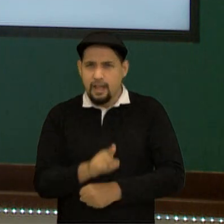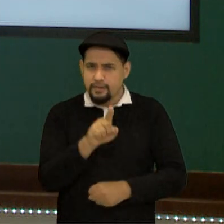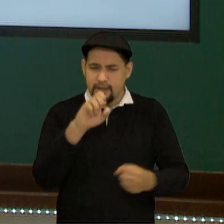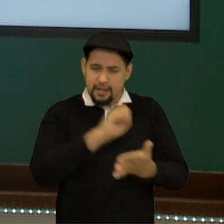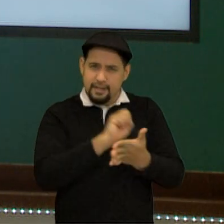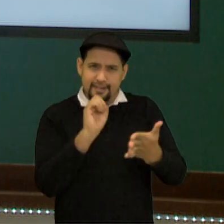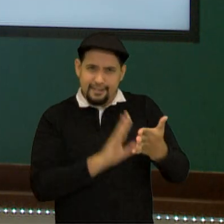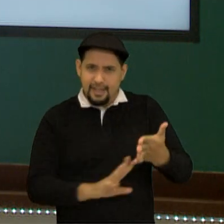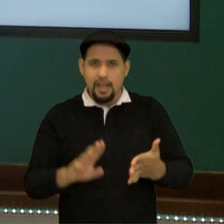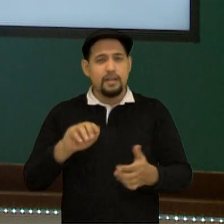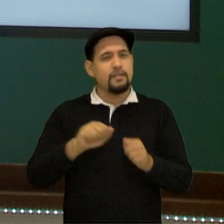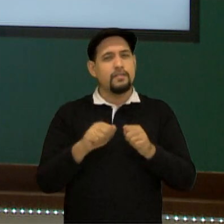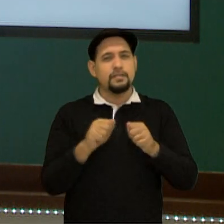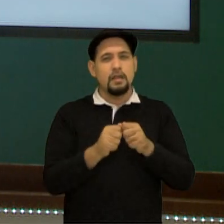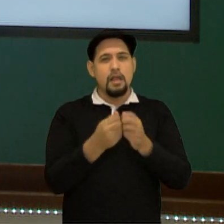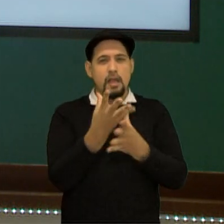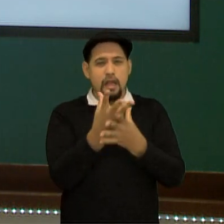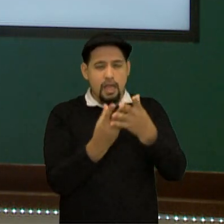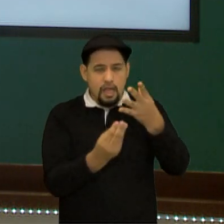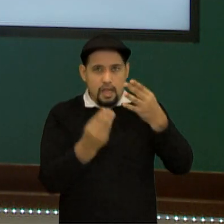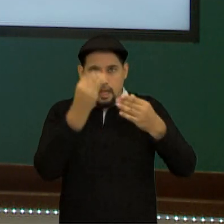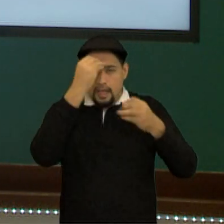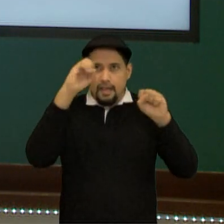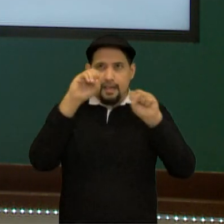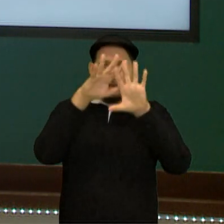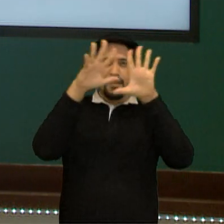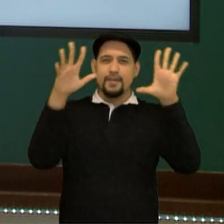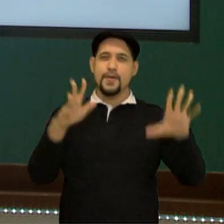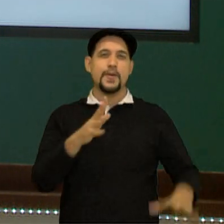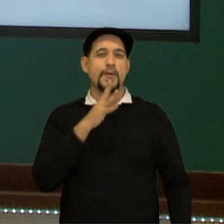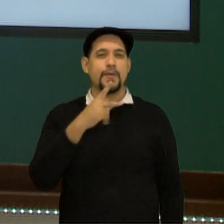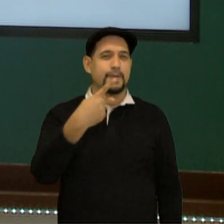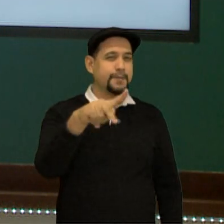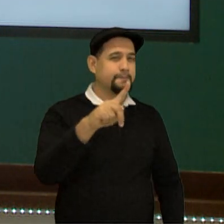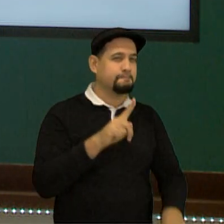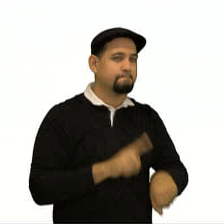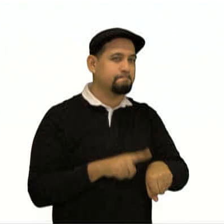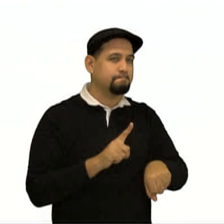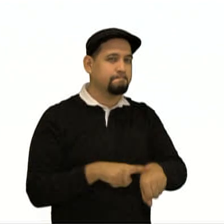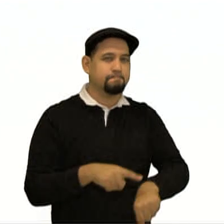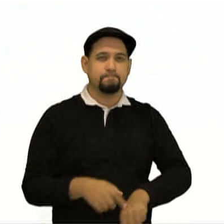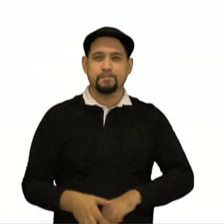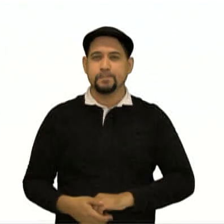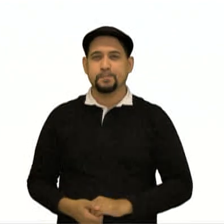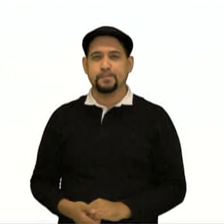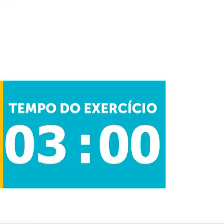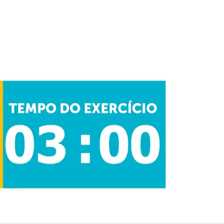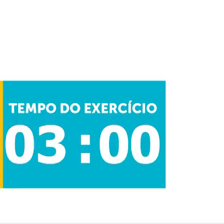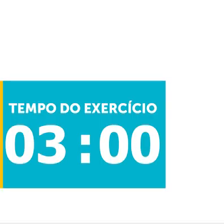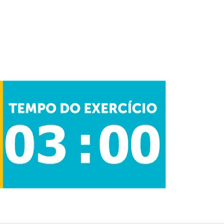possa minerar o seu conhecimento. Tempo.